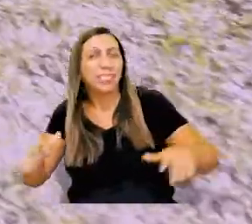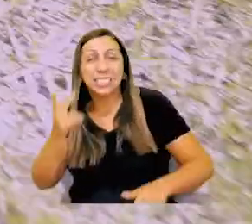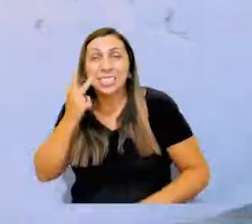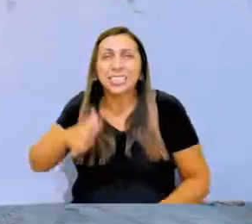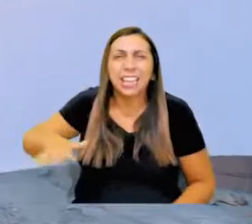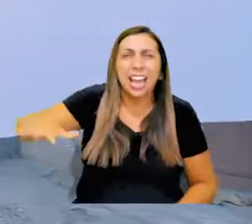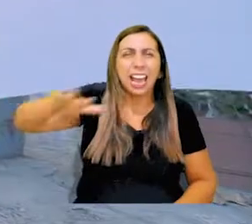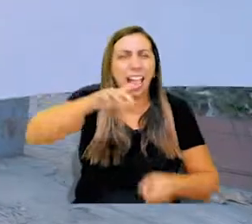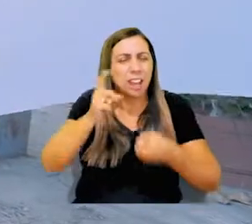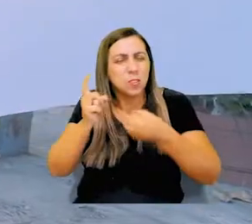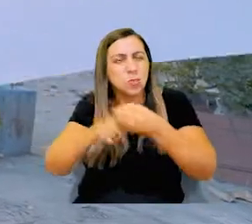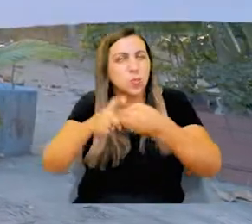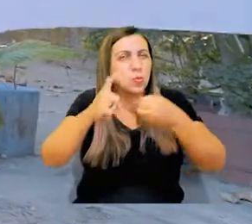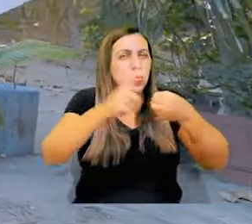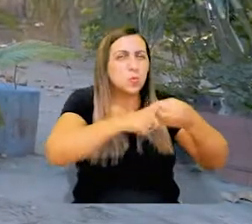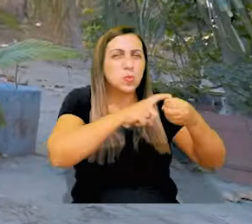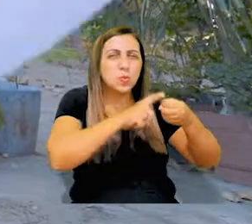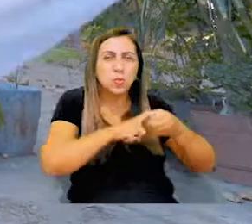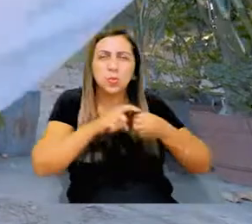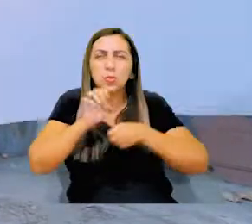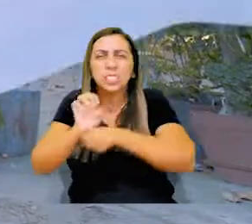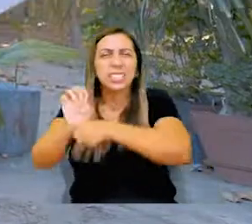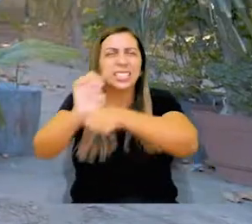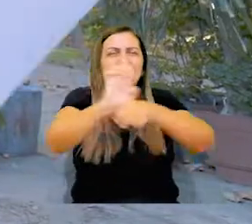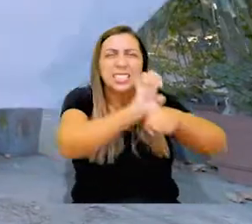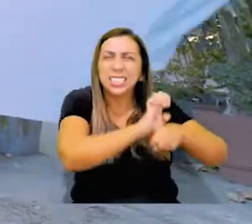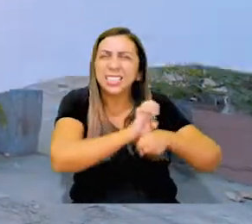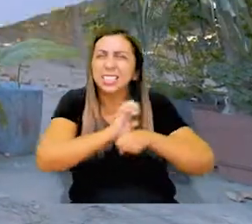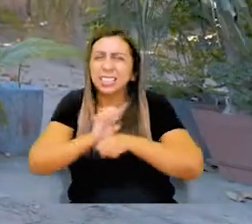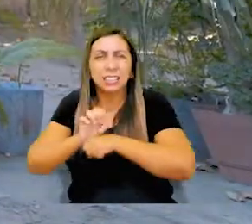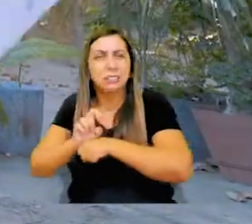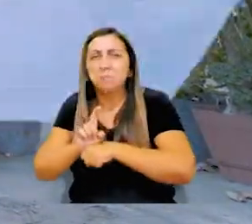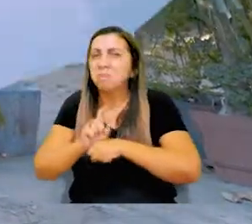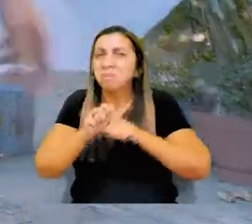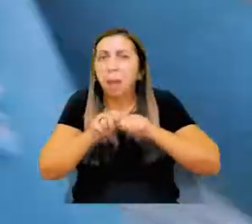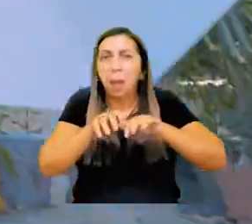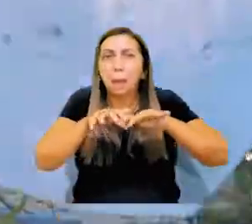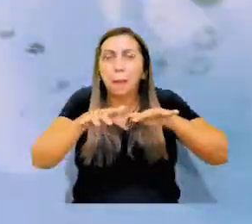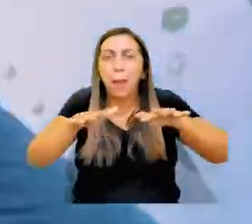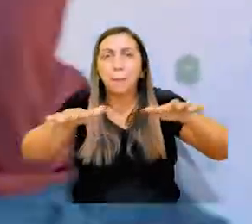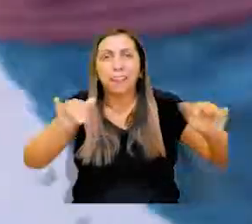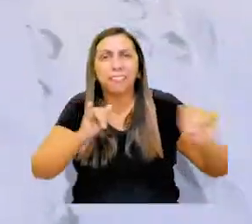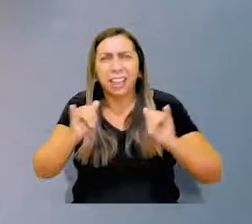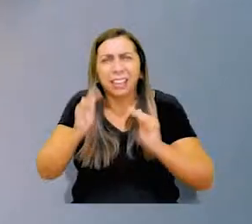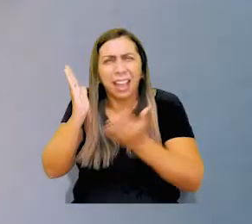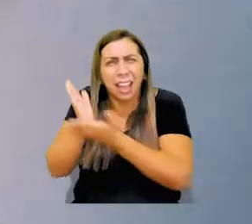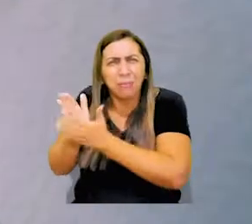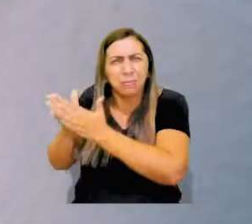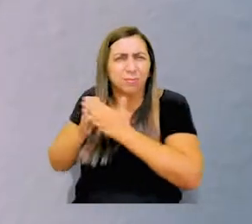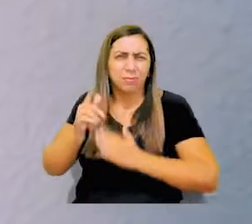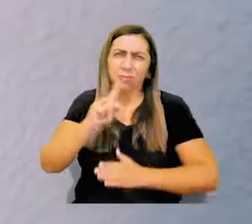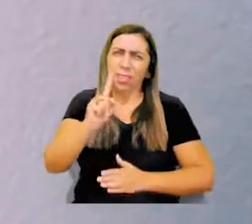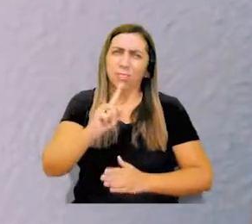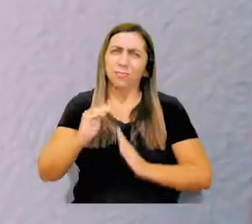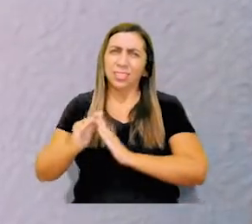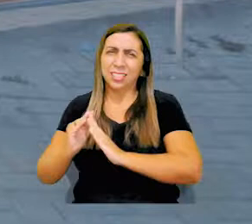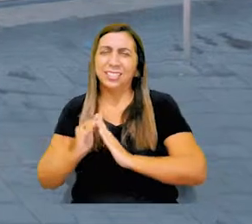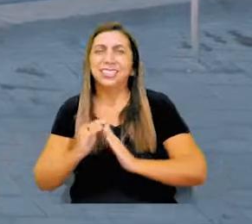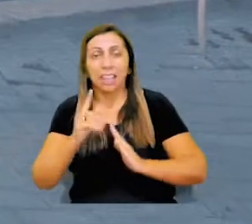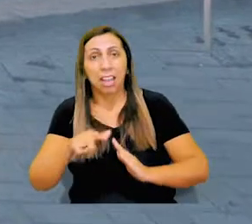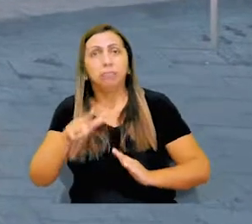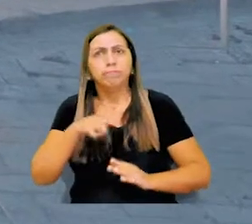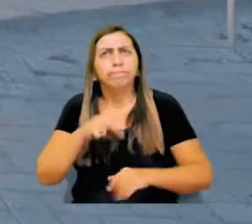internet. Ceará conectado é no estado todinho. Vou parar de pegar a internet do vizinho.